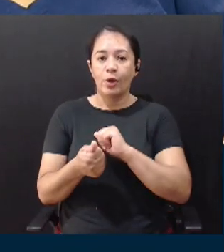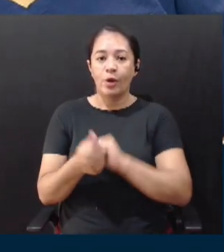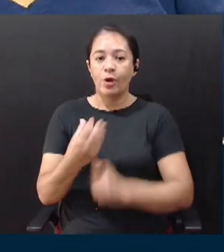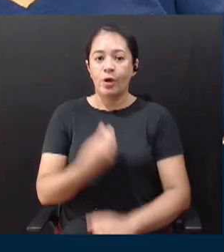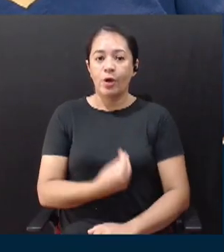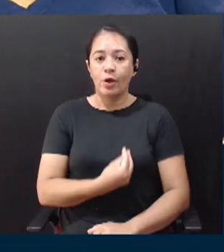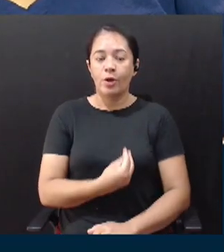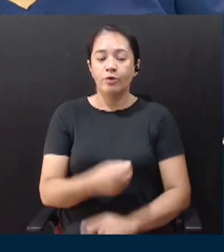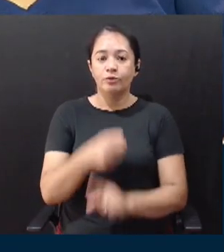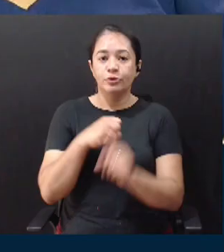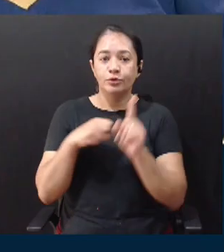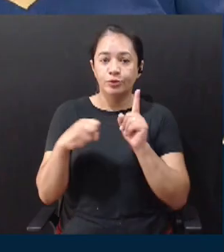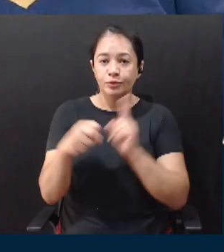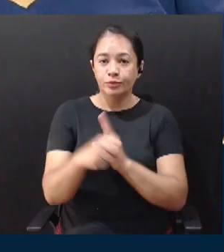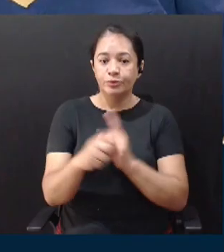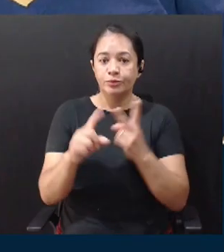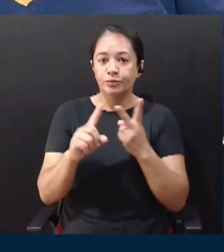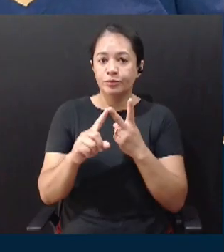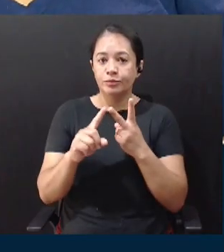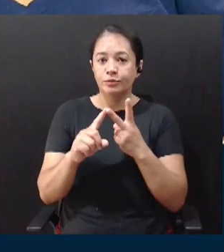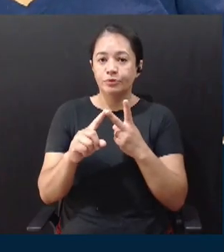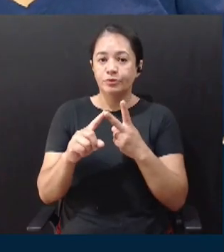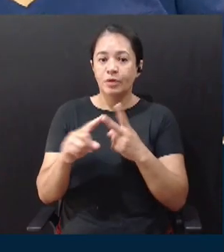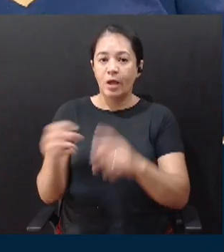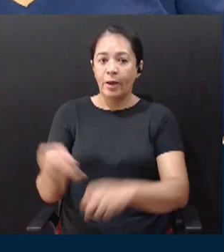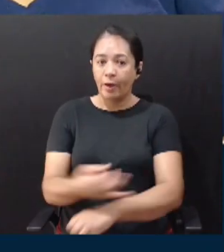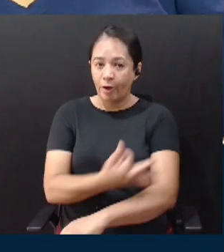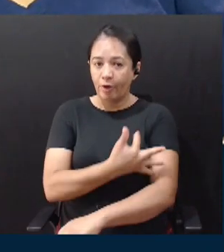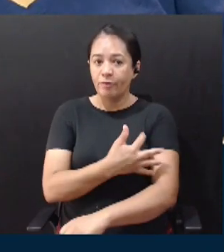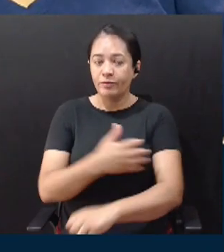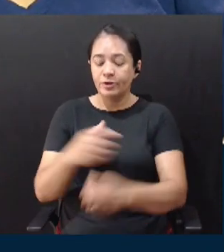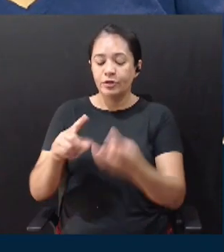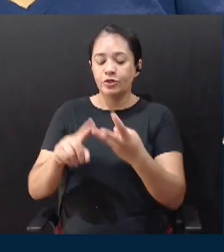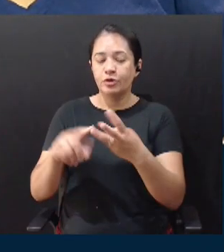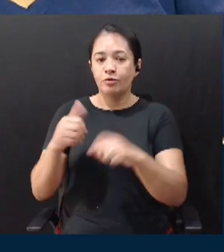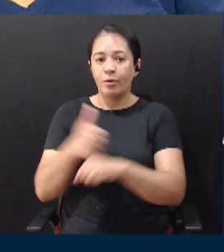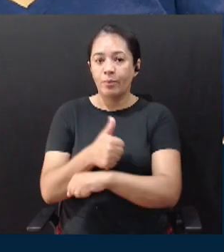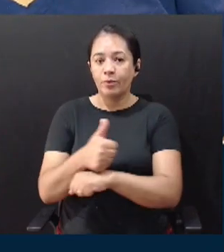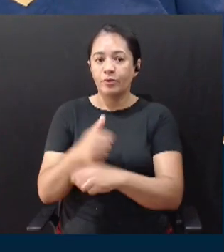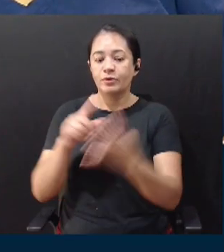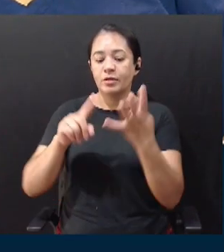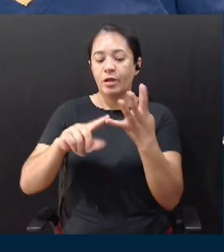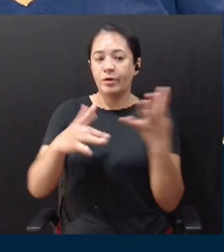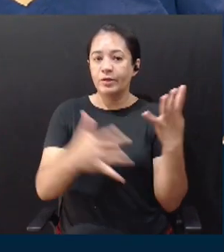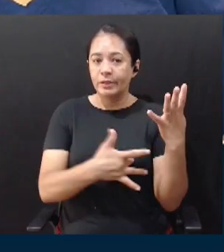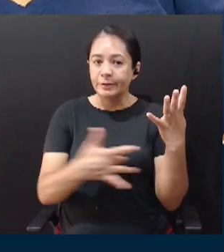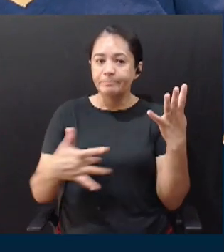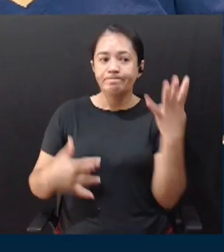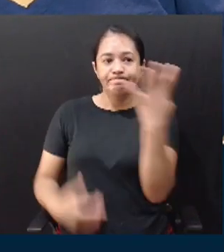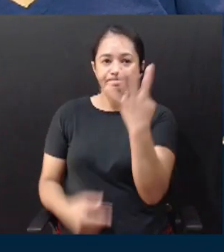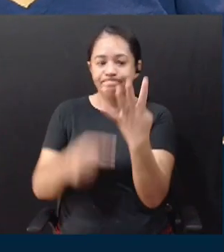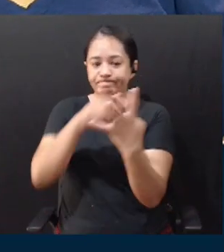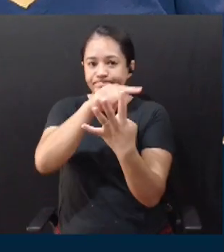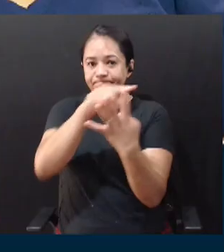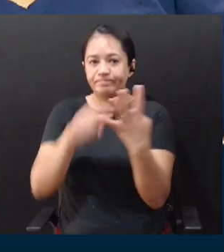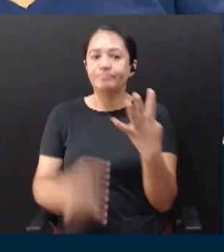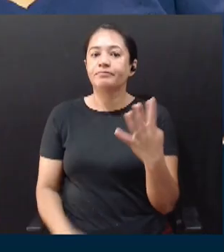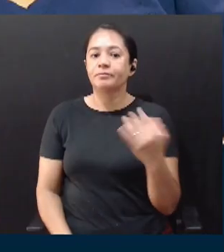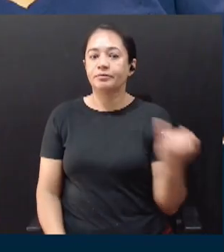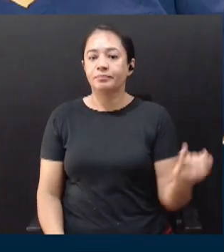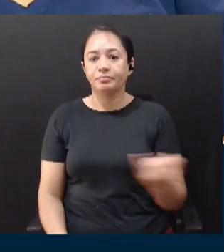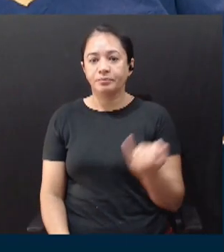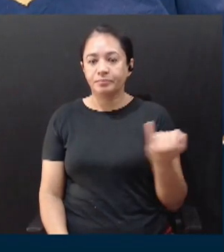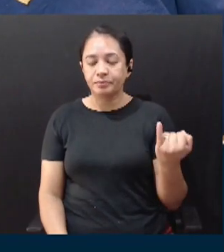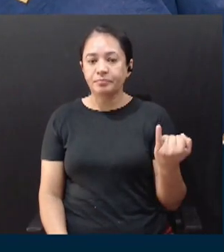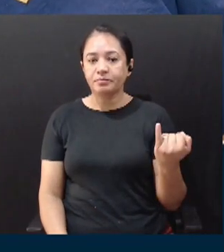social, afetiva, profissional e a saúde. Então, seria extremamente importante